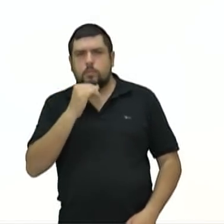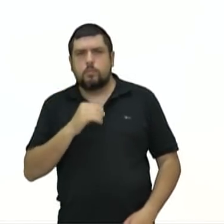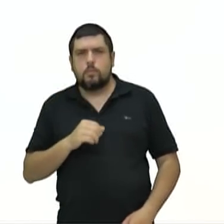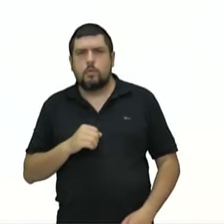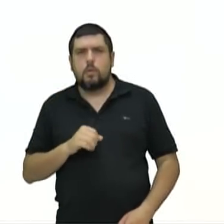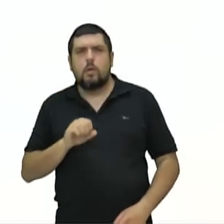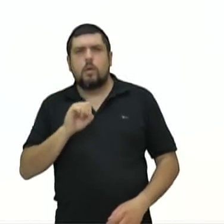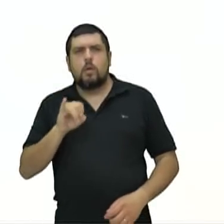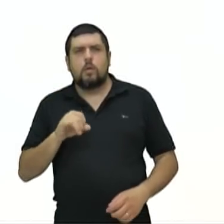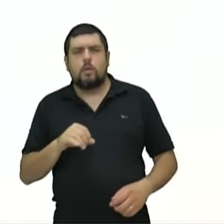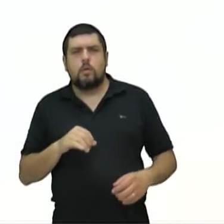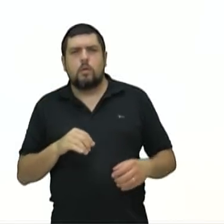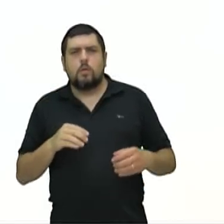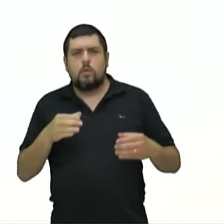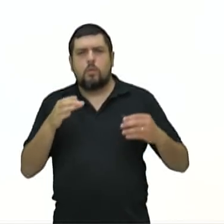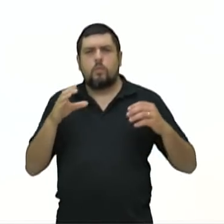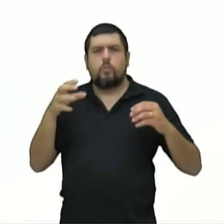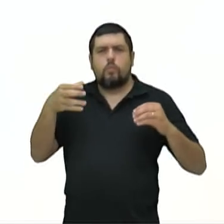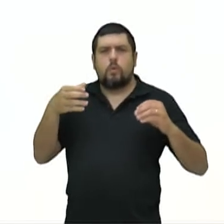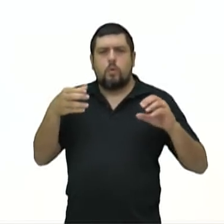ligado e o carrinho se mover e sem atrito,